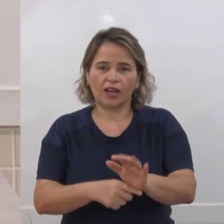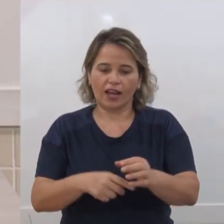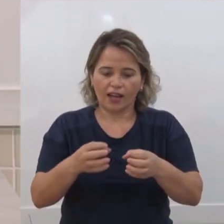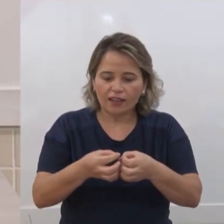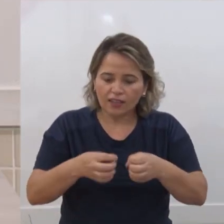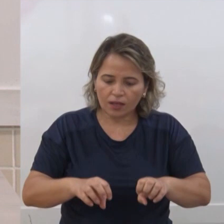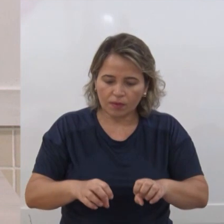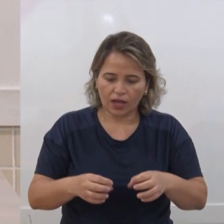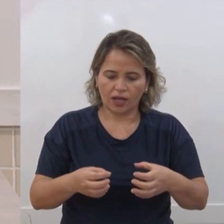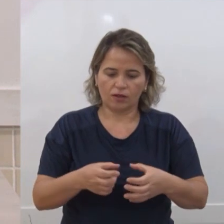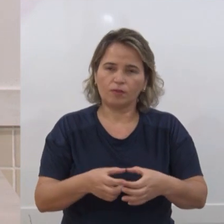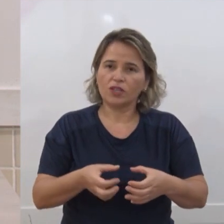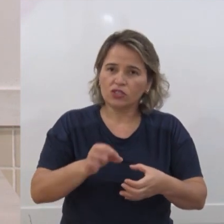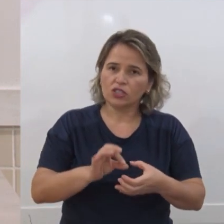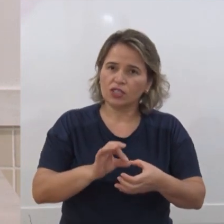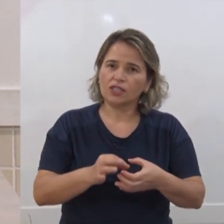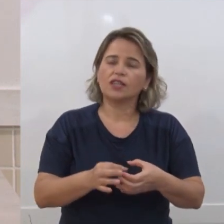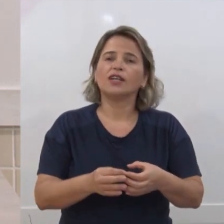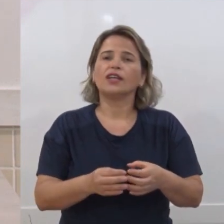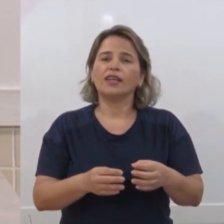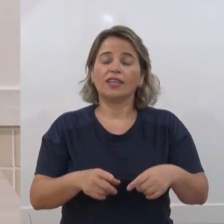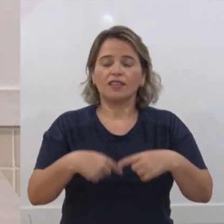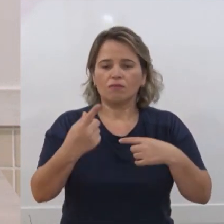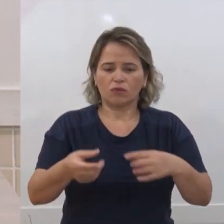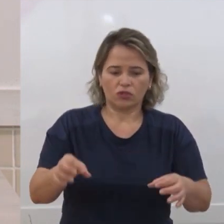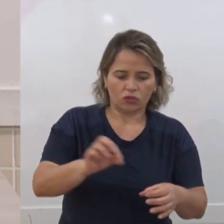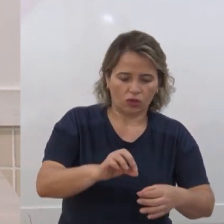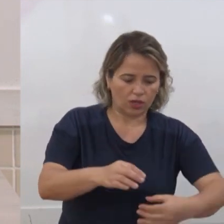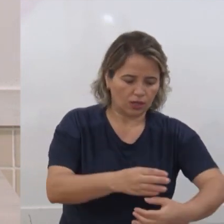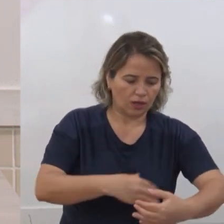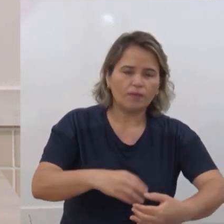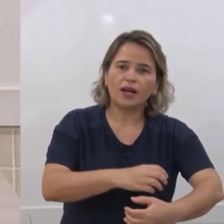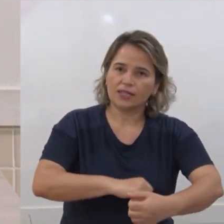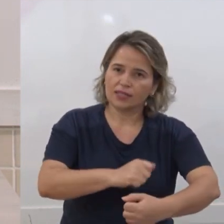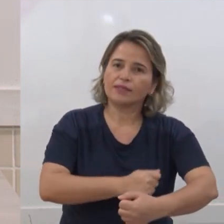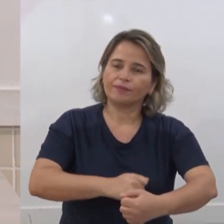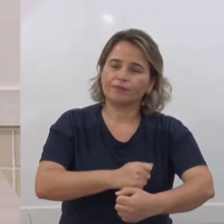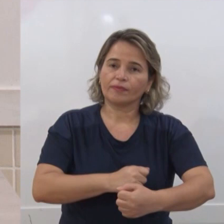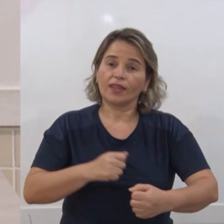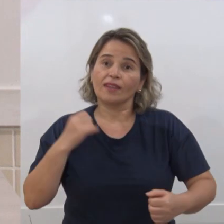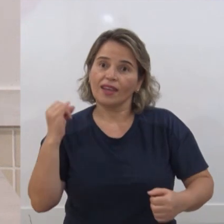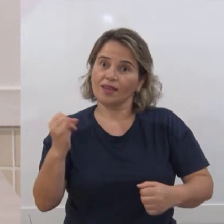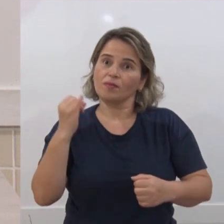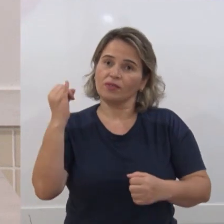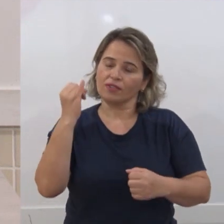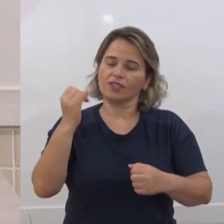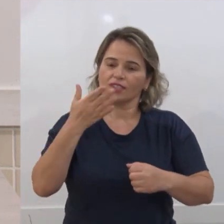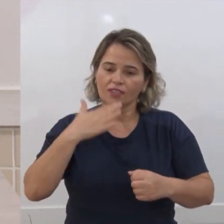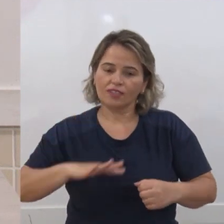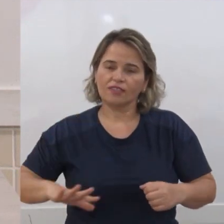de uma xícara, depois você coloca dentro da sua massa. É muito importante que você deixe a